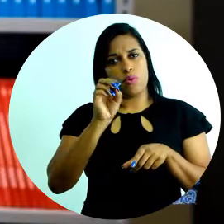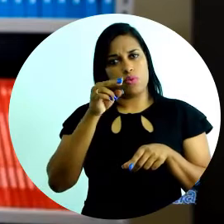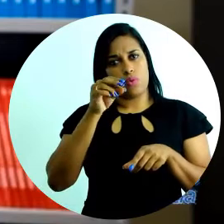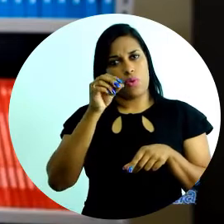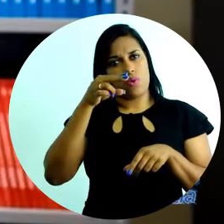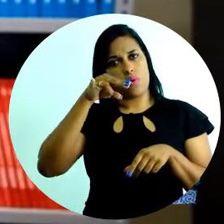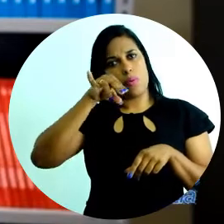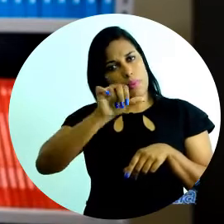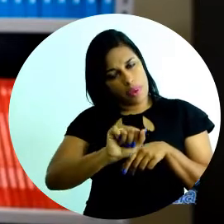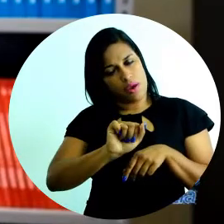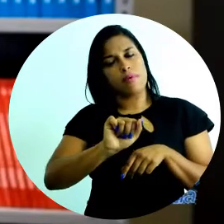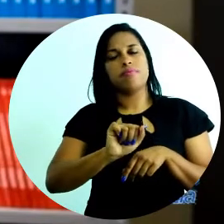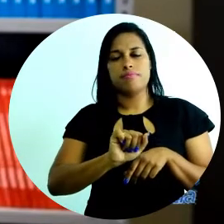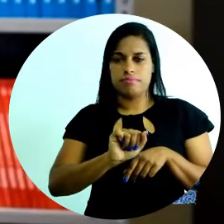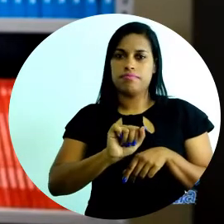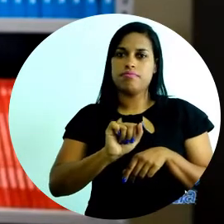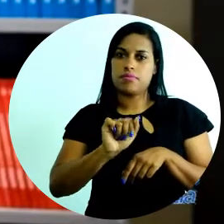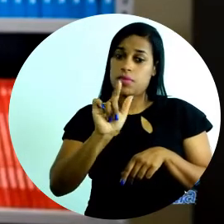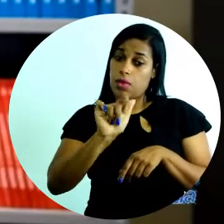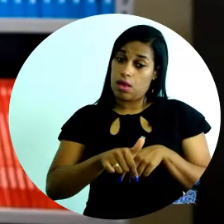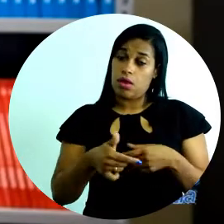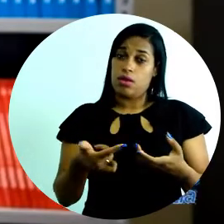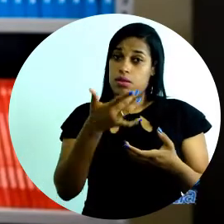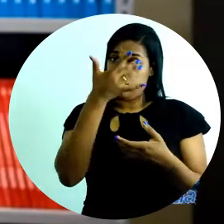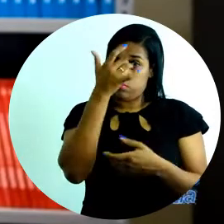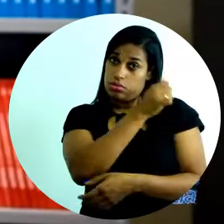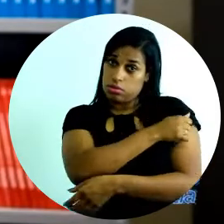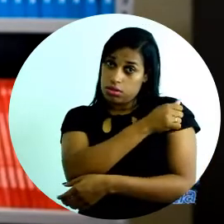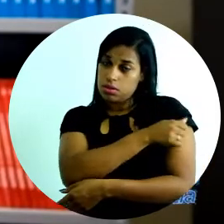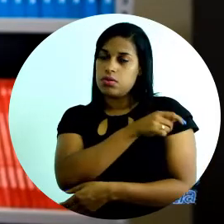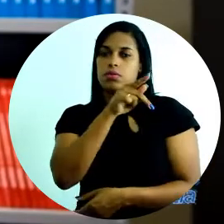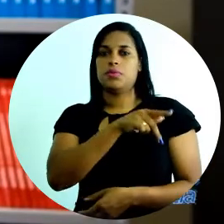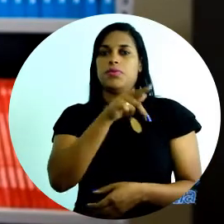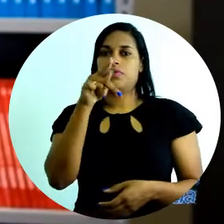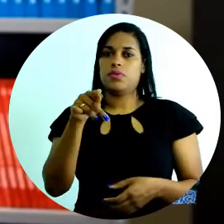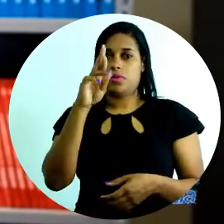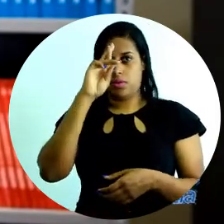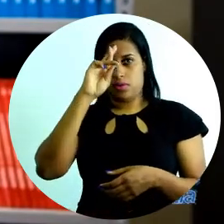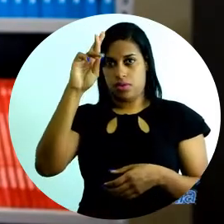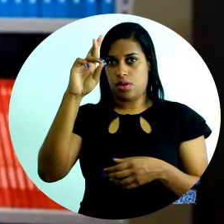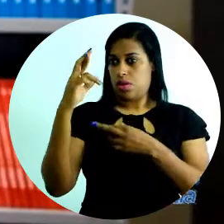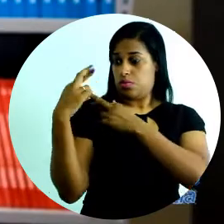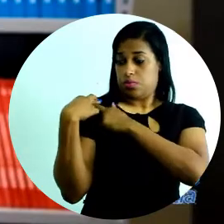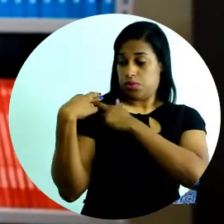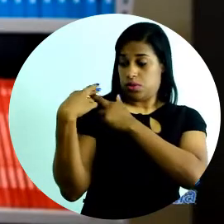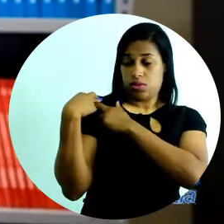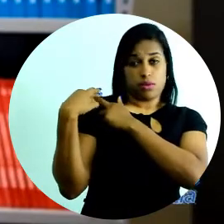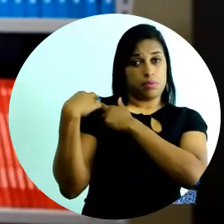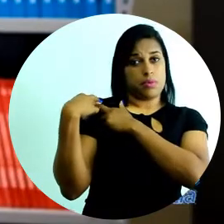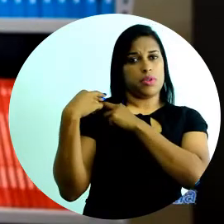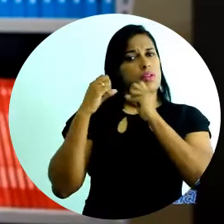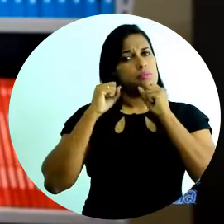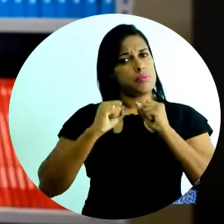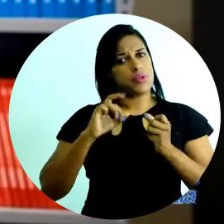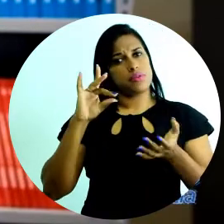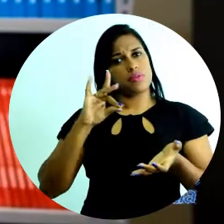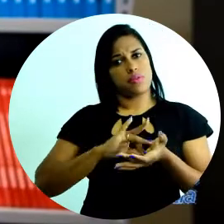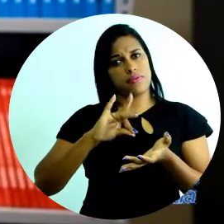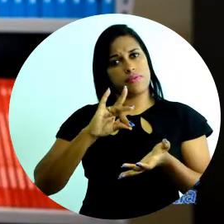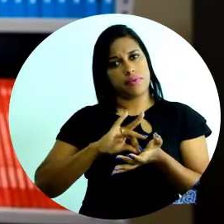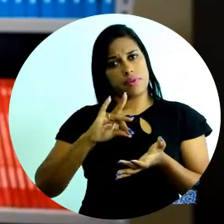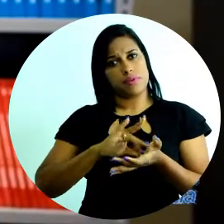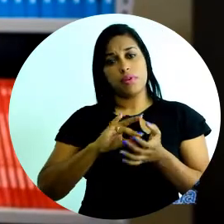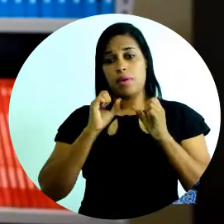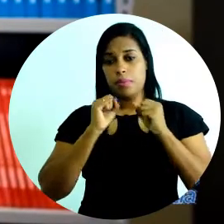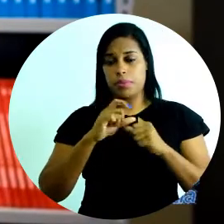aqueles atores que têm essa função, né, que é dada grande responsabilidade a eles, eles possam,